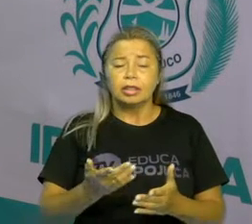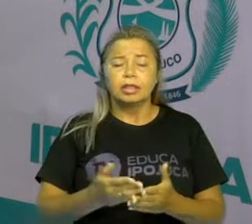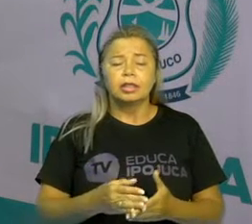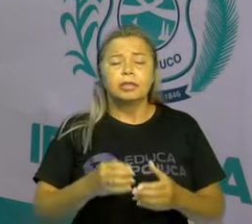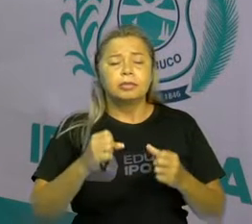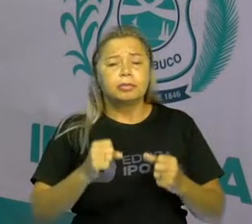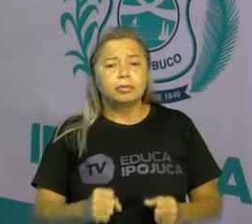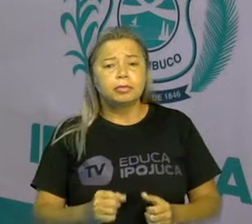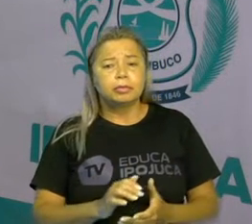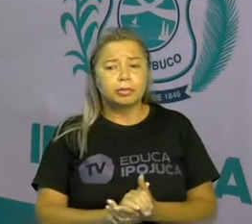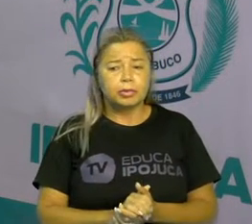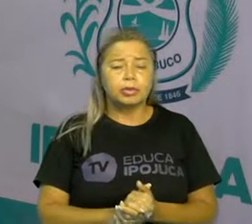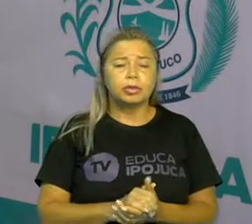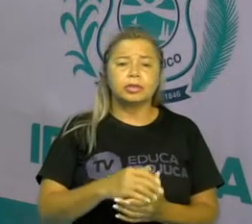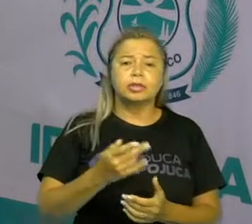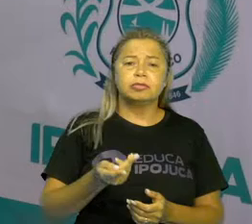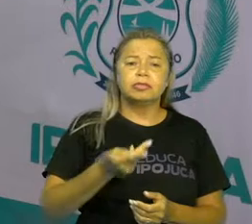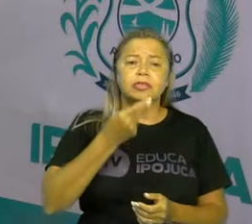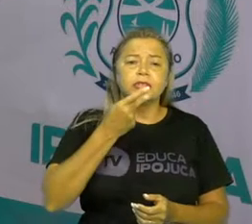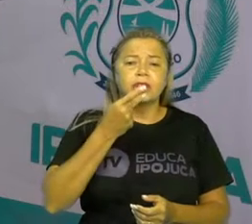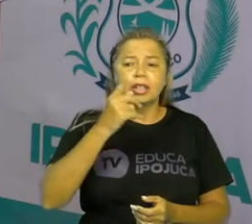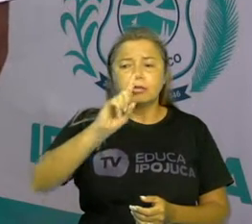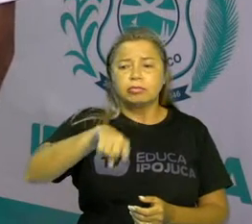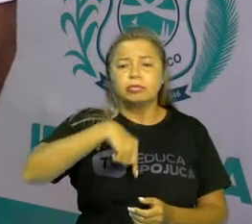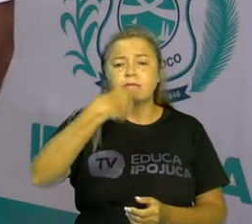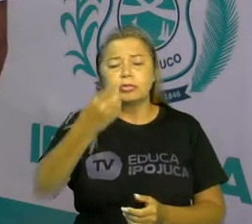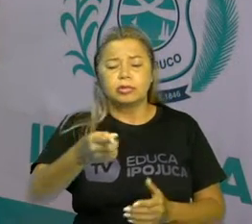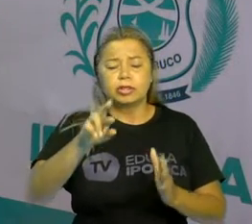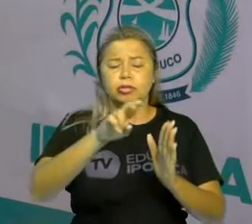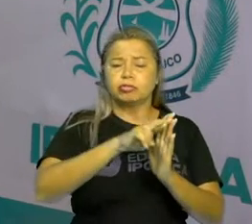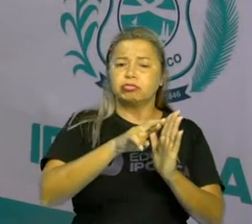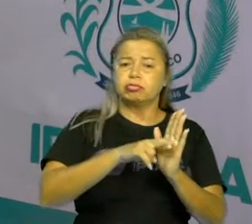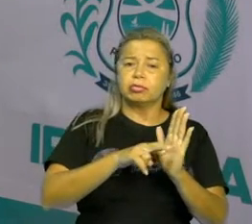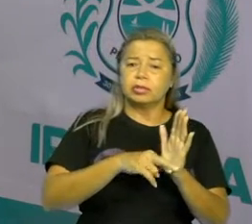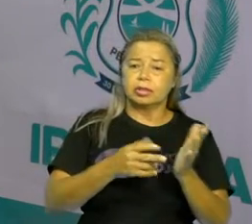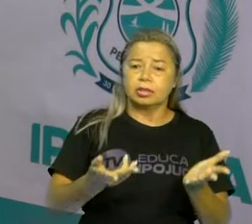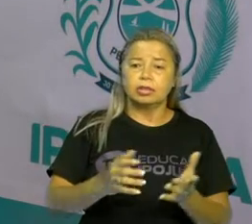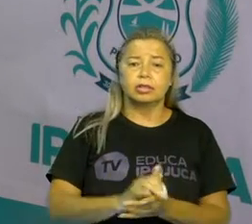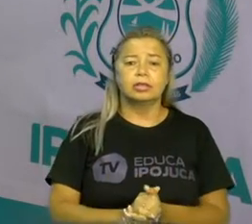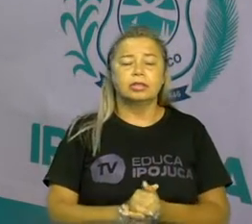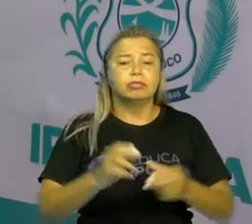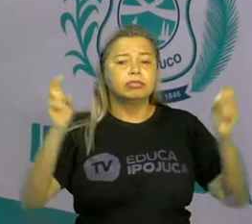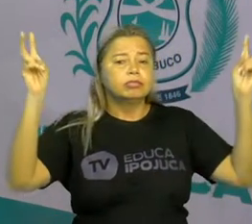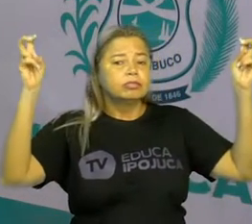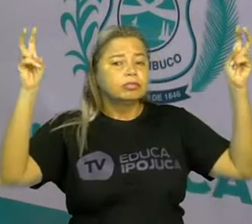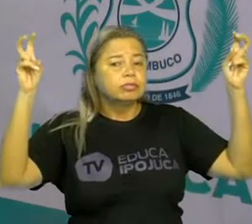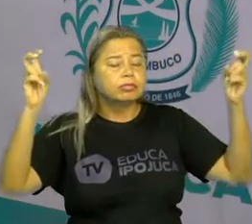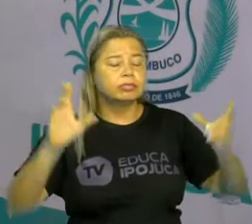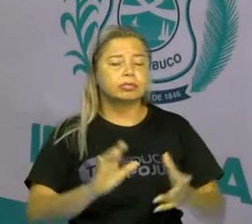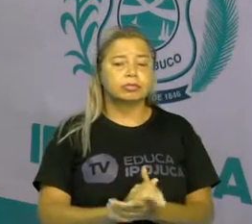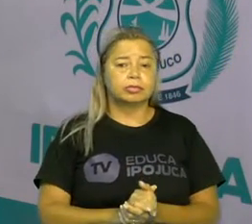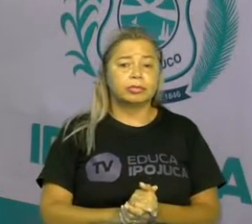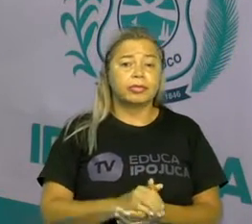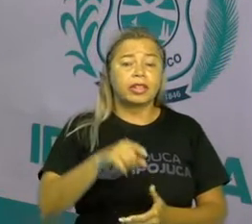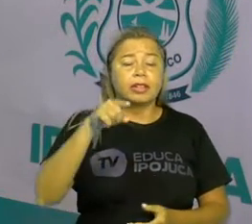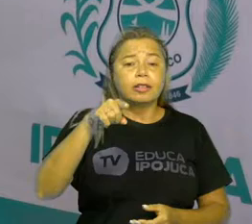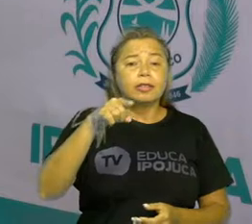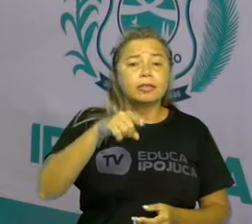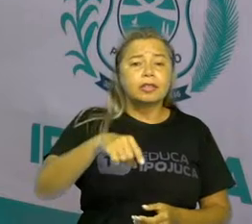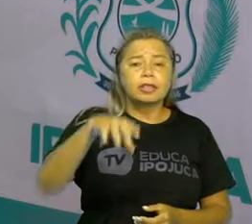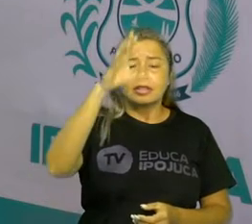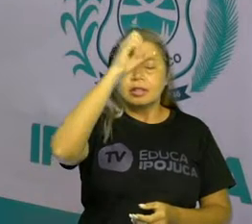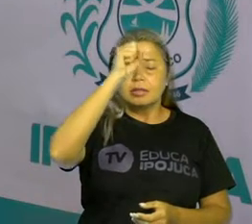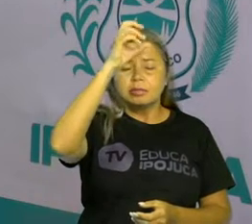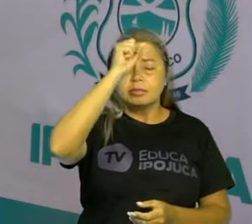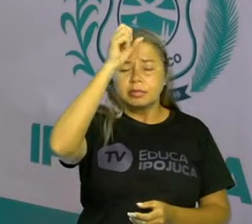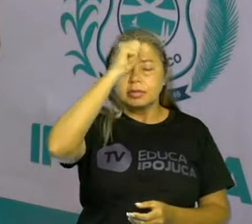chamar de outras regras, entre aspas. Você memorizando todas essas regras que eu vou mostrar para